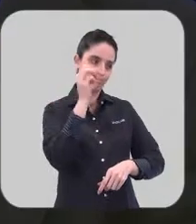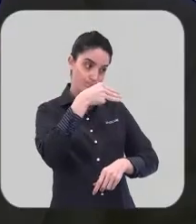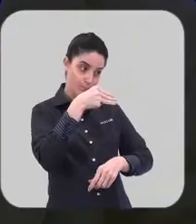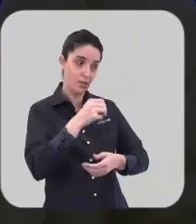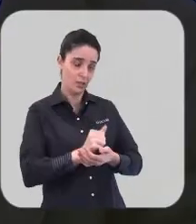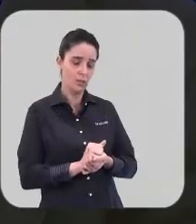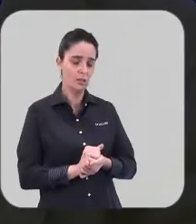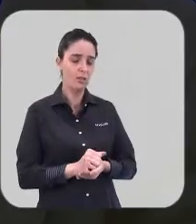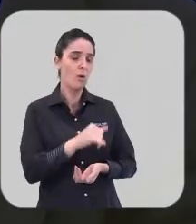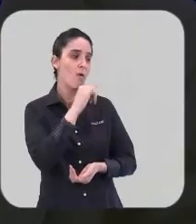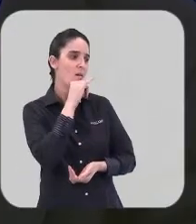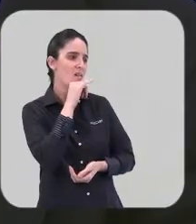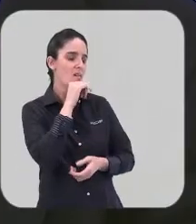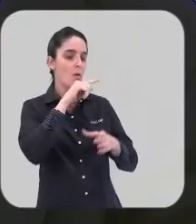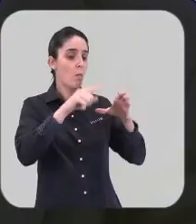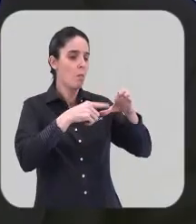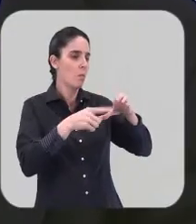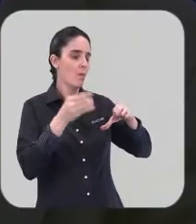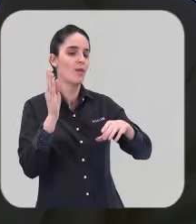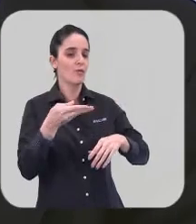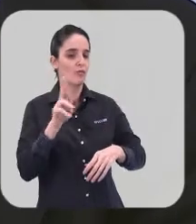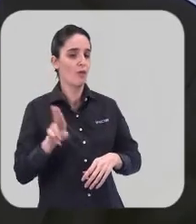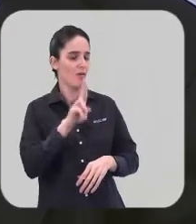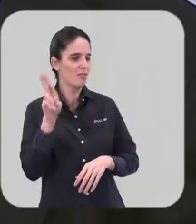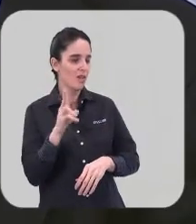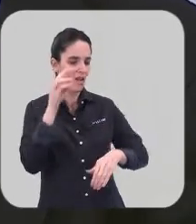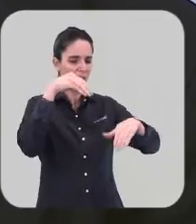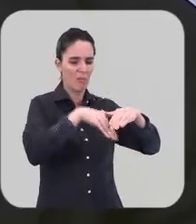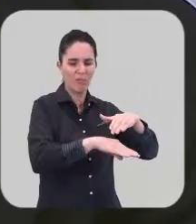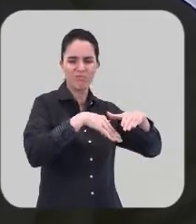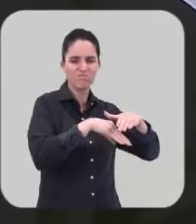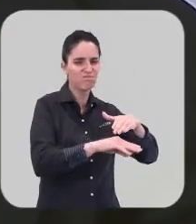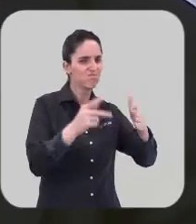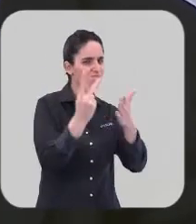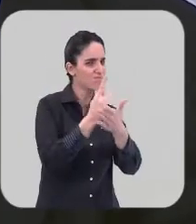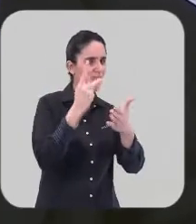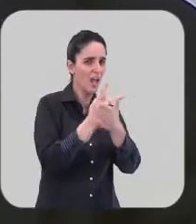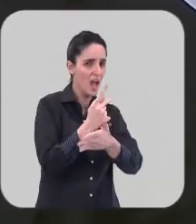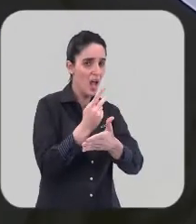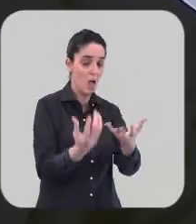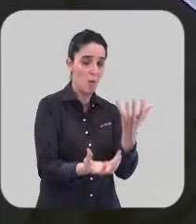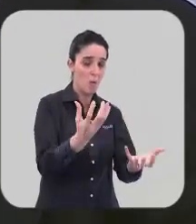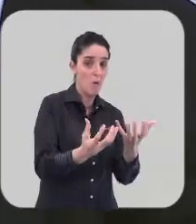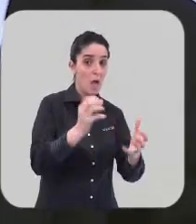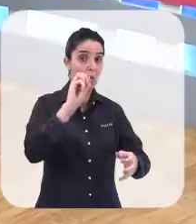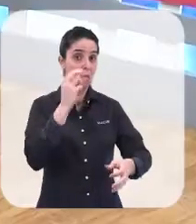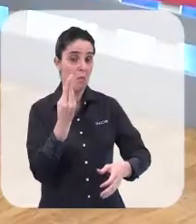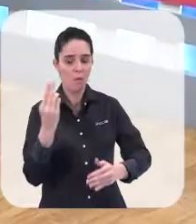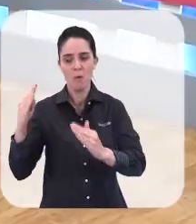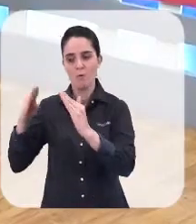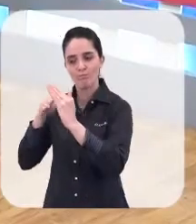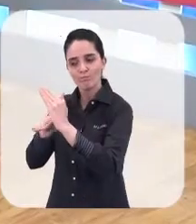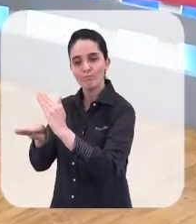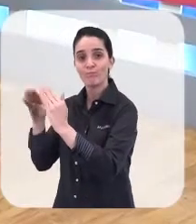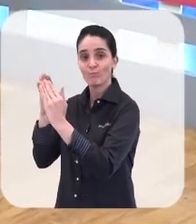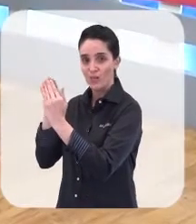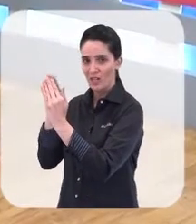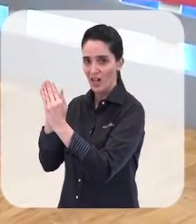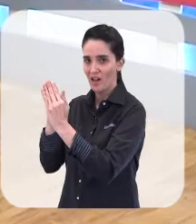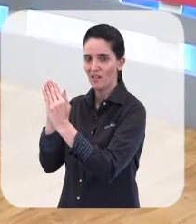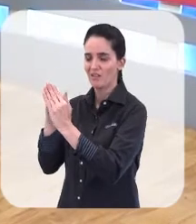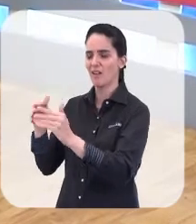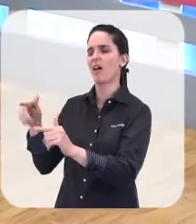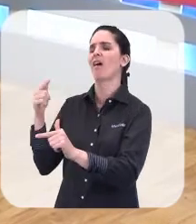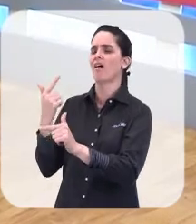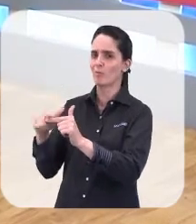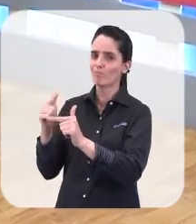do pneu velho, né? O pneu velho é mal acondicionado, jogado no mato, ou até mesmo dentro de casa, isso pode trazer um problema, no mínimo,